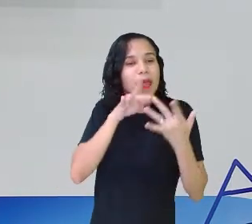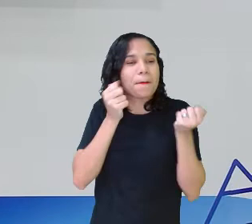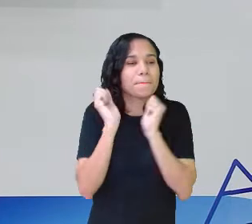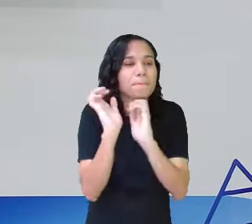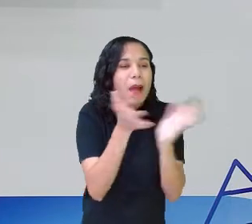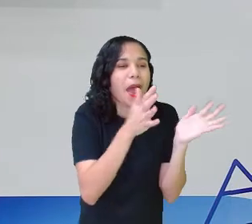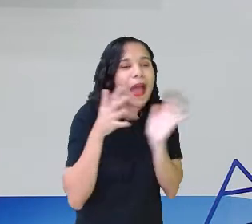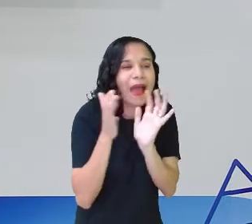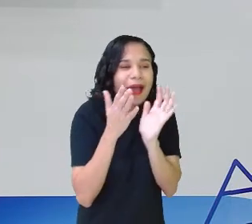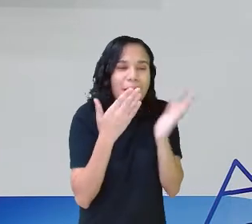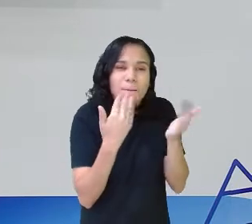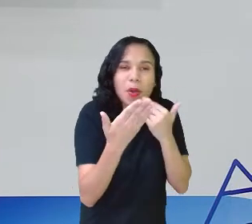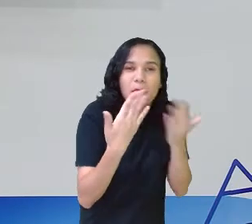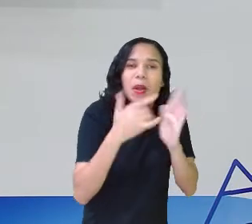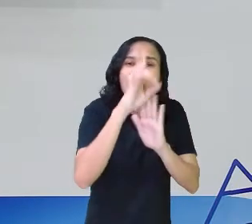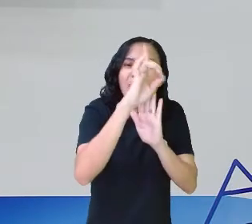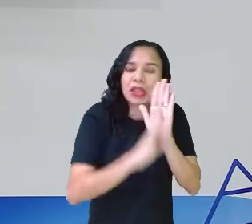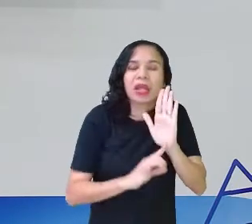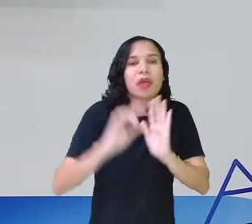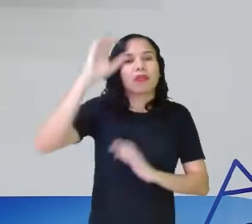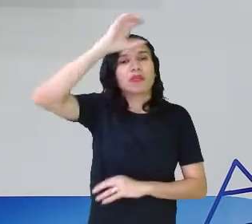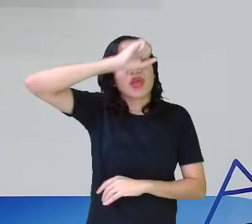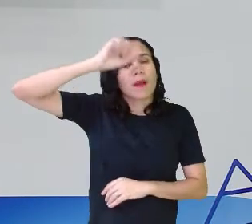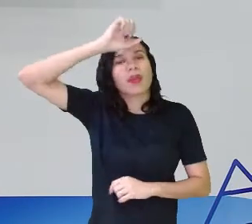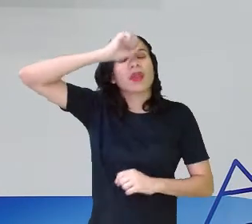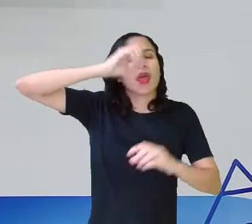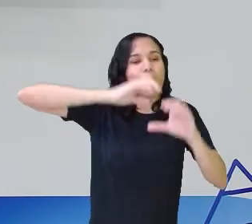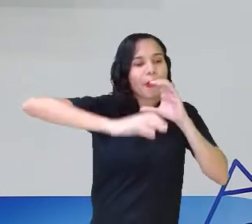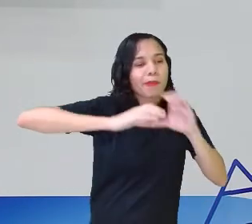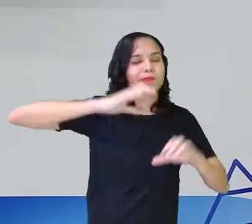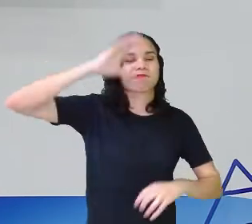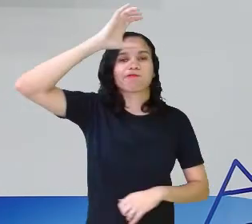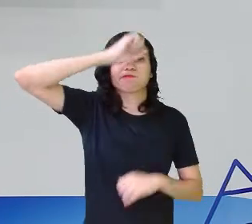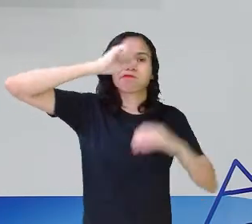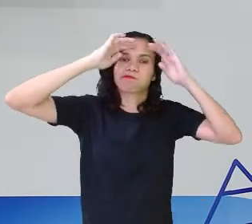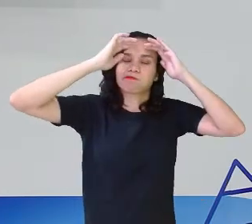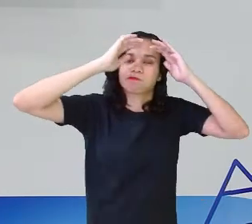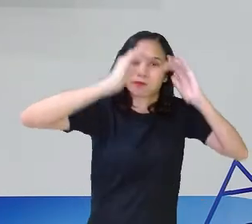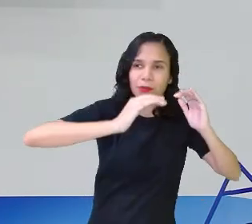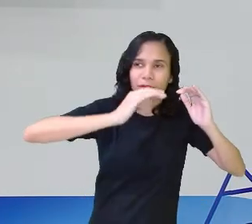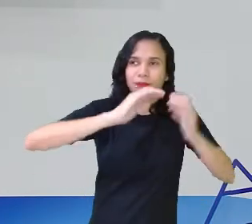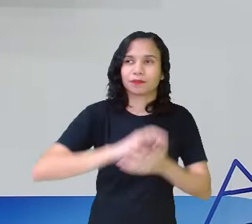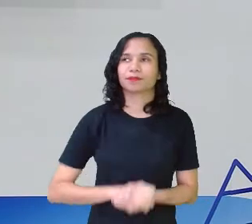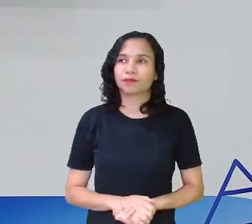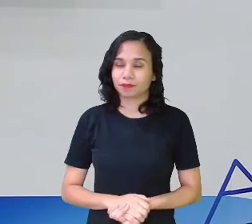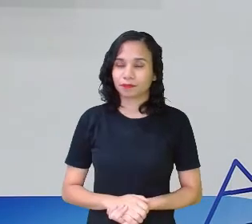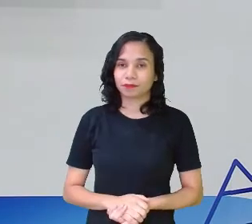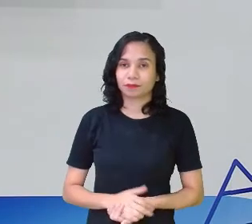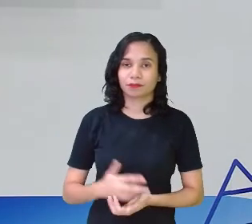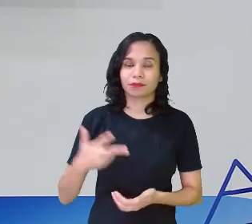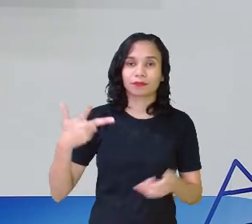interagir, ter o seu direito de aprendizagem respeitado.